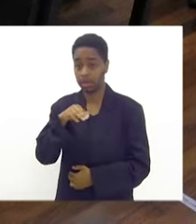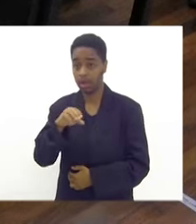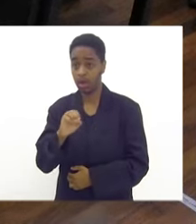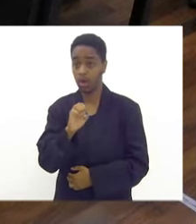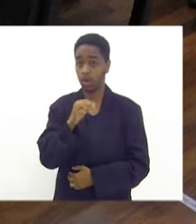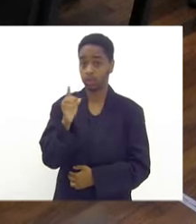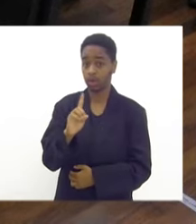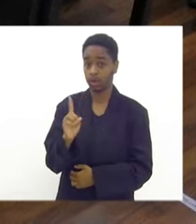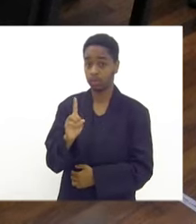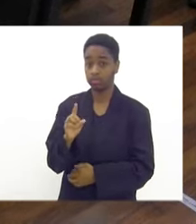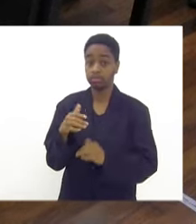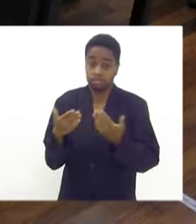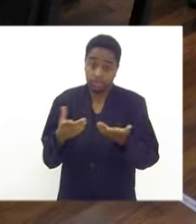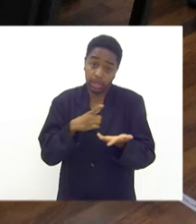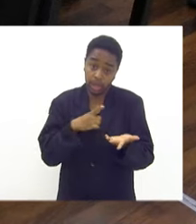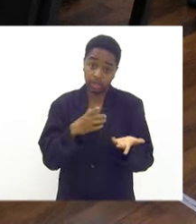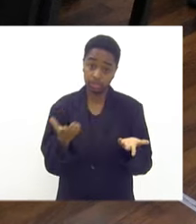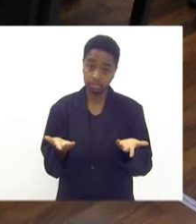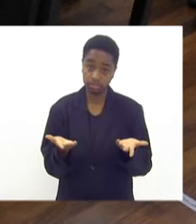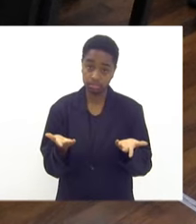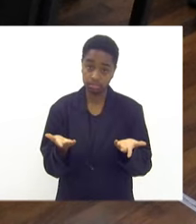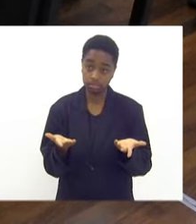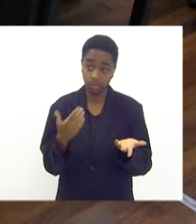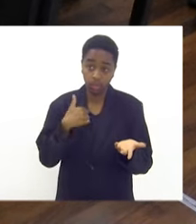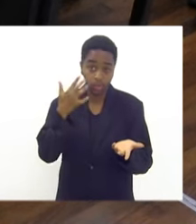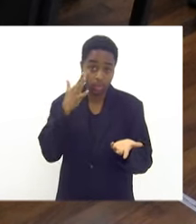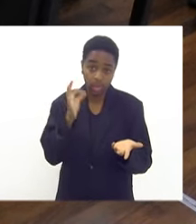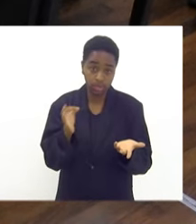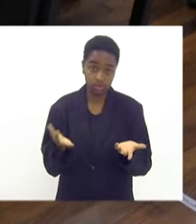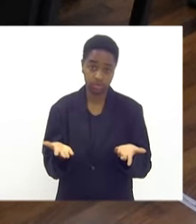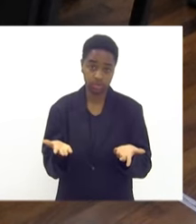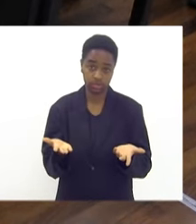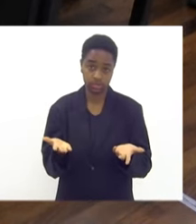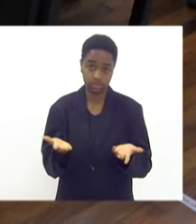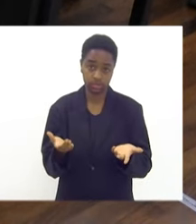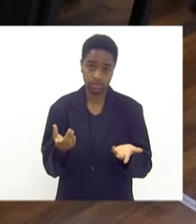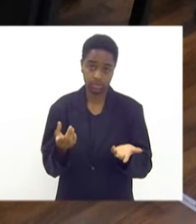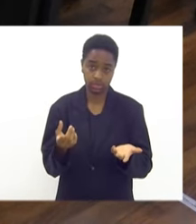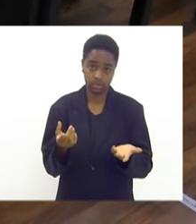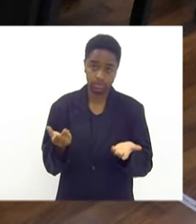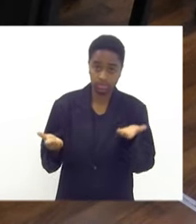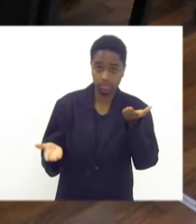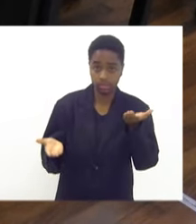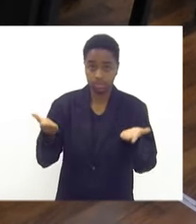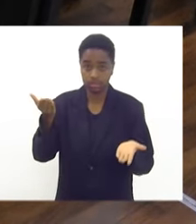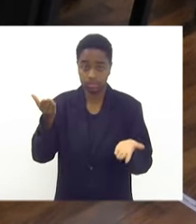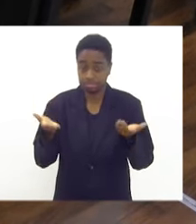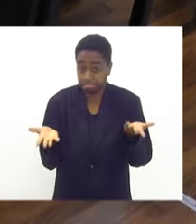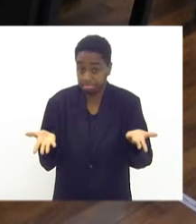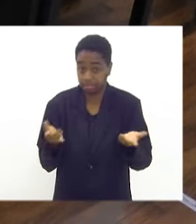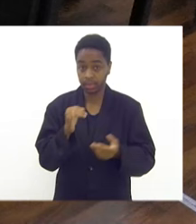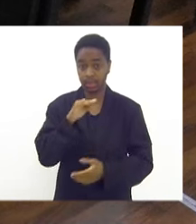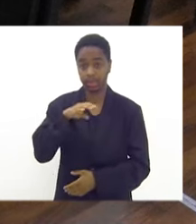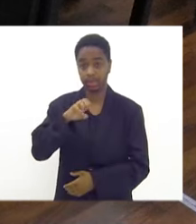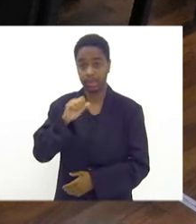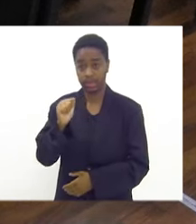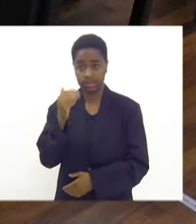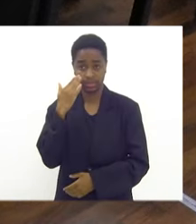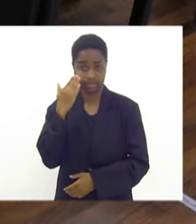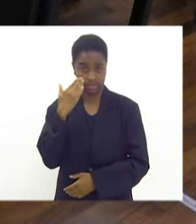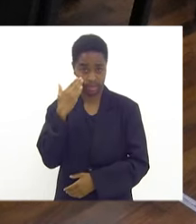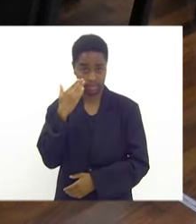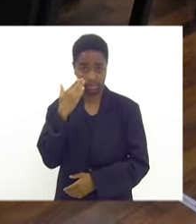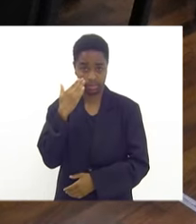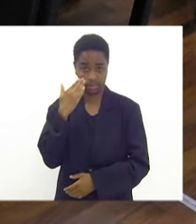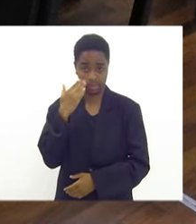tem então tem eu não tô entendendo um peso uma medida outro peso medida Outra coisa o inia ele tem conhecimento que há